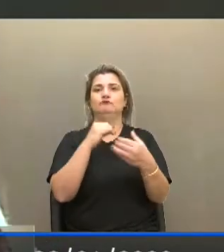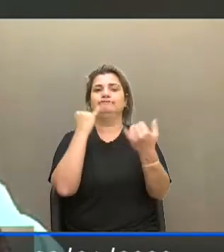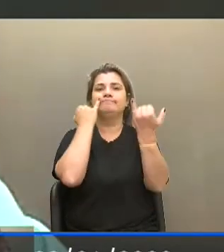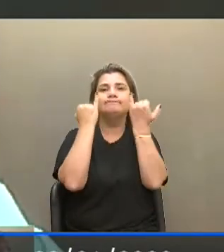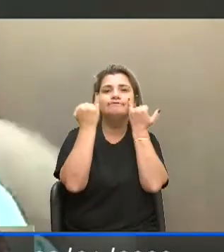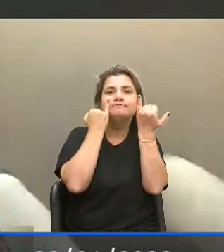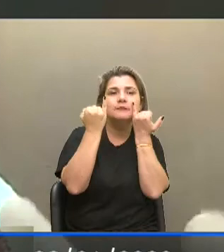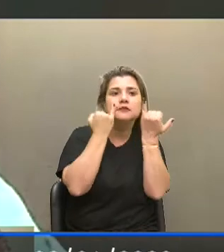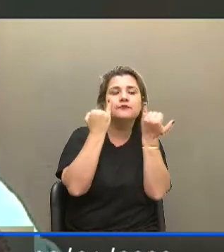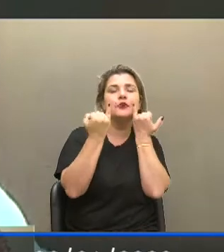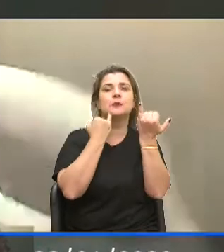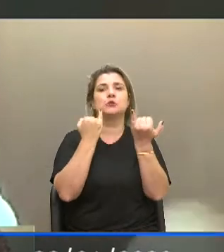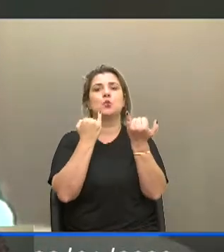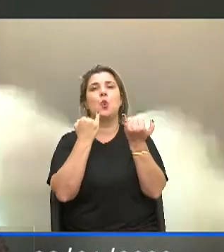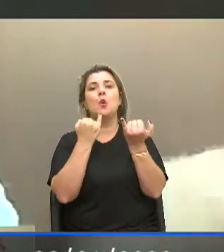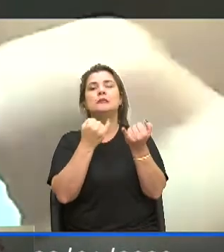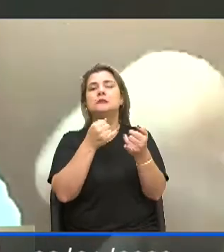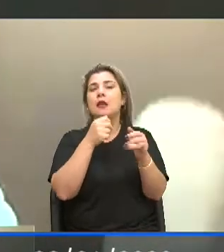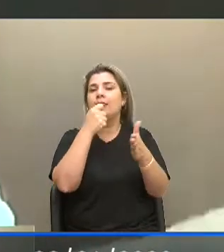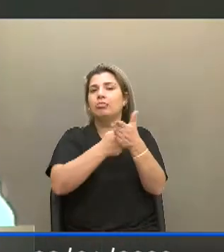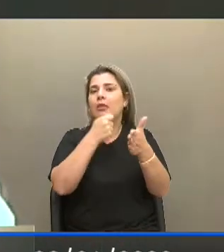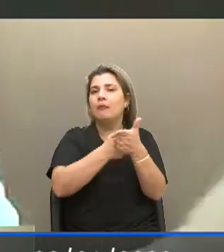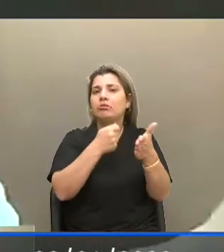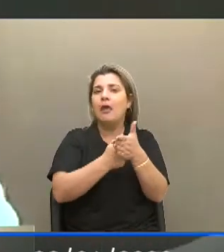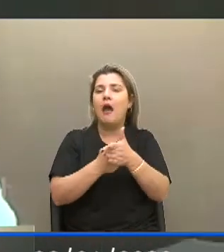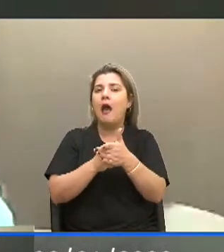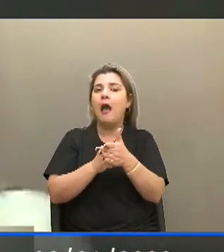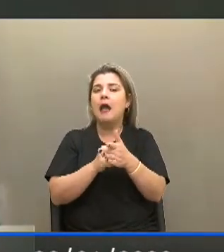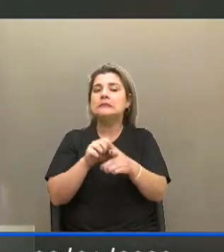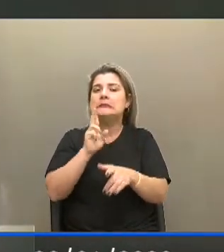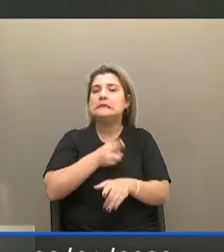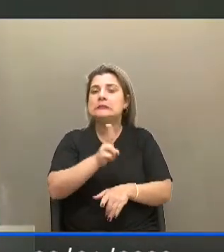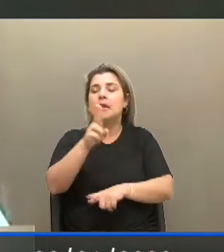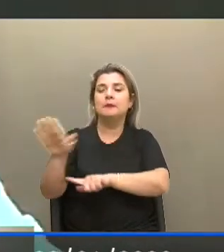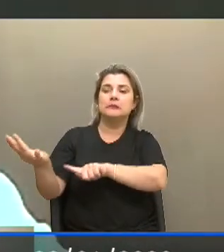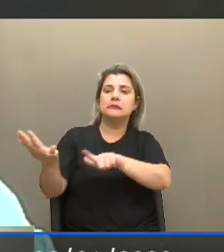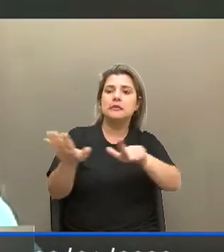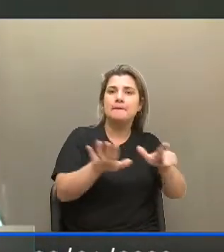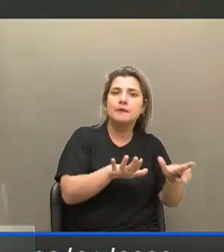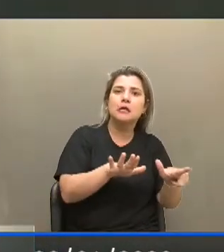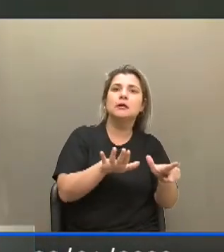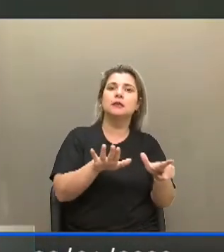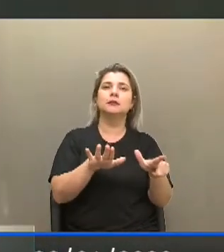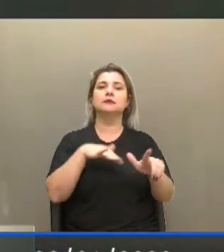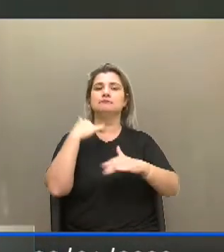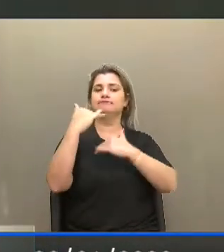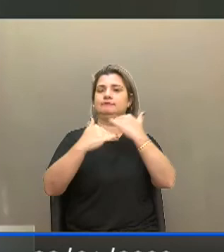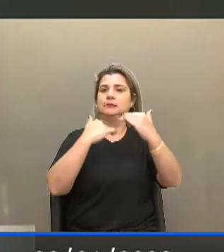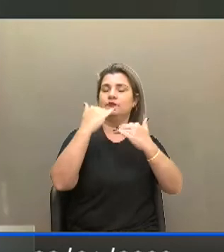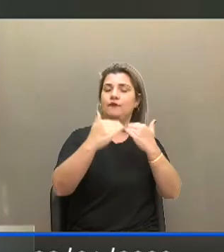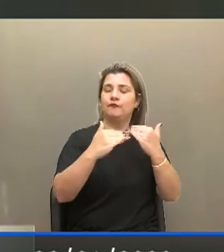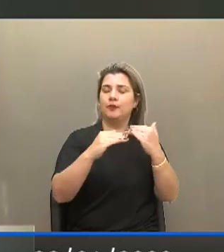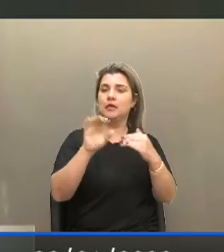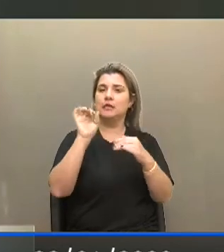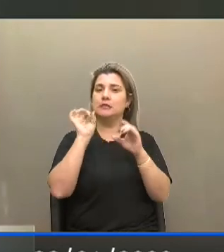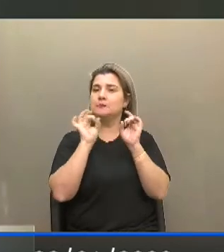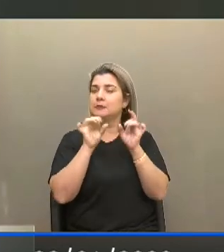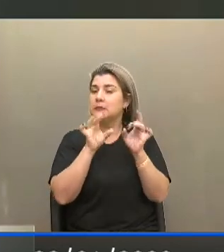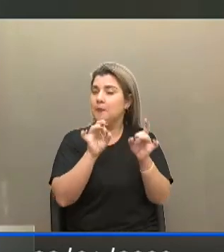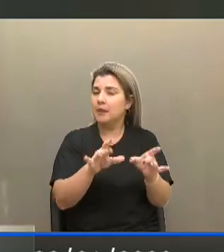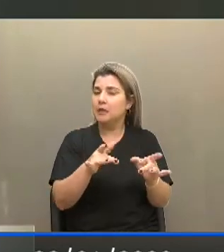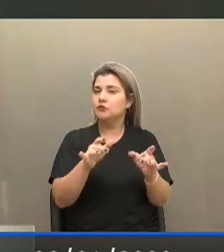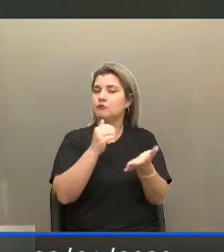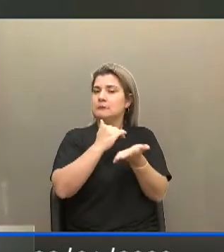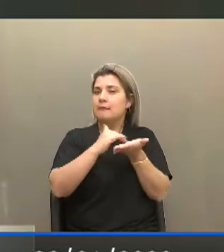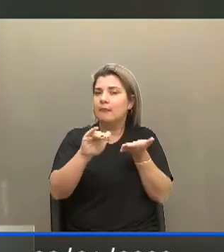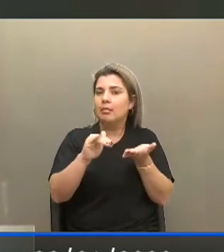semana uma interlocução aí dos setores, especialmente aí com a Secretaria da Saúde,